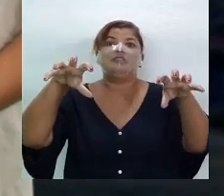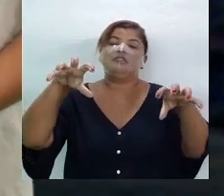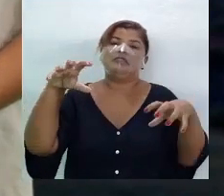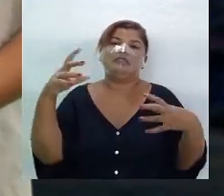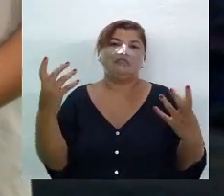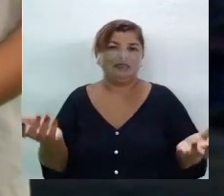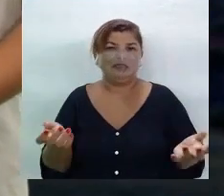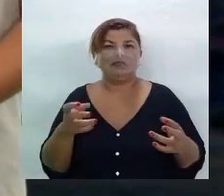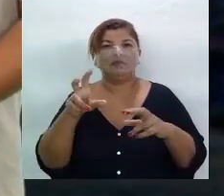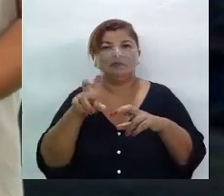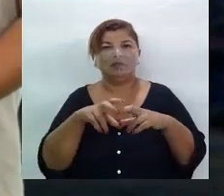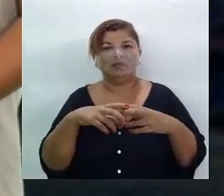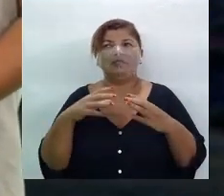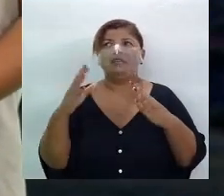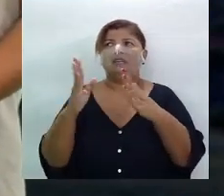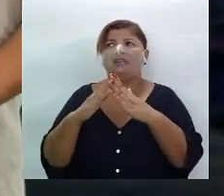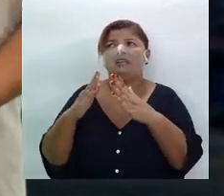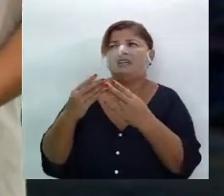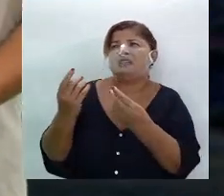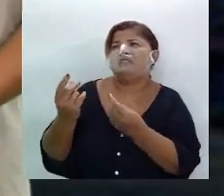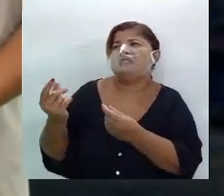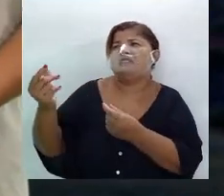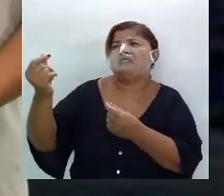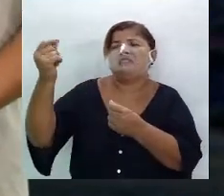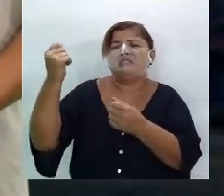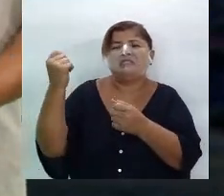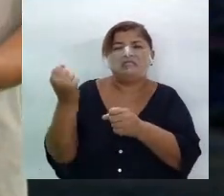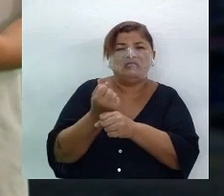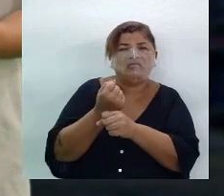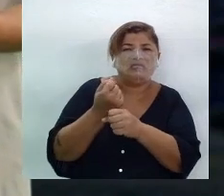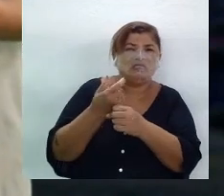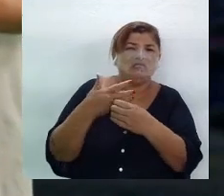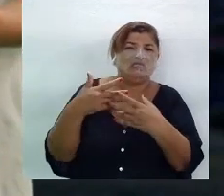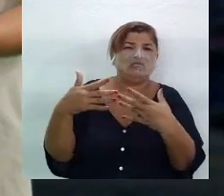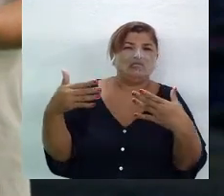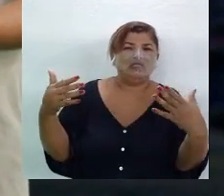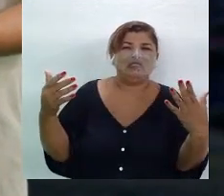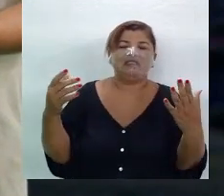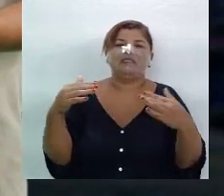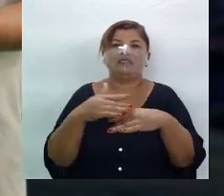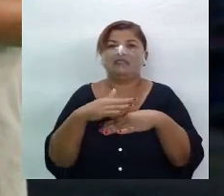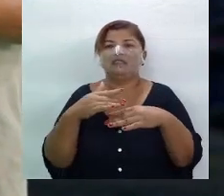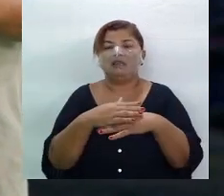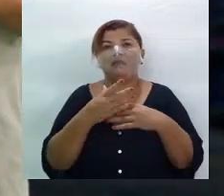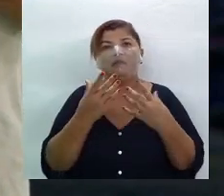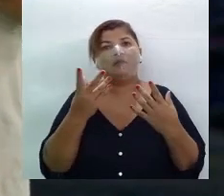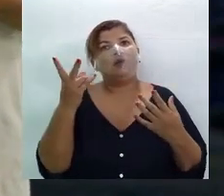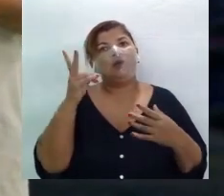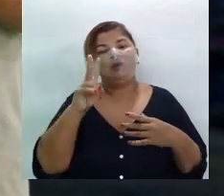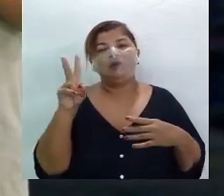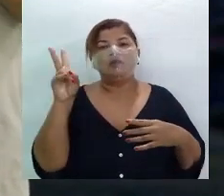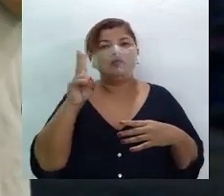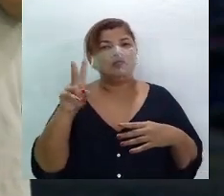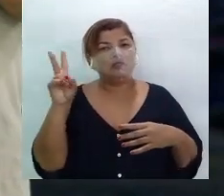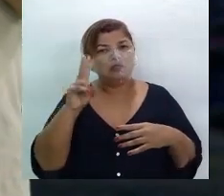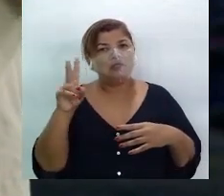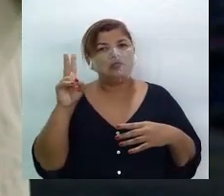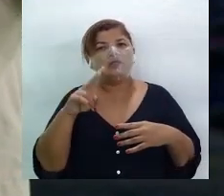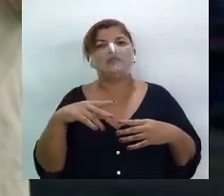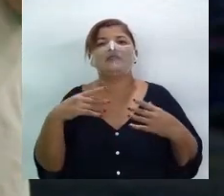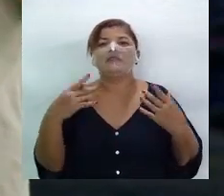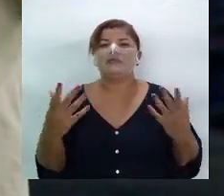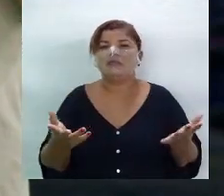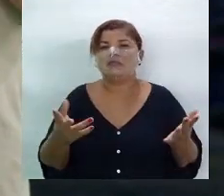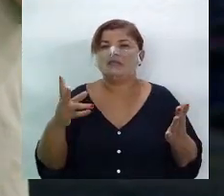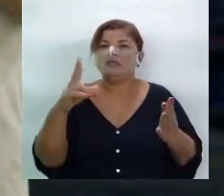causa mesmo dessa questão dos casarões, dos engenhos. Isso é uma cidade que tem muita história, Muita história. E quando a